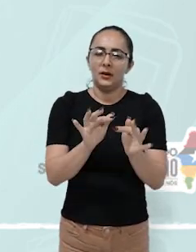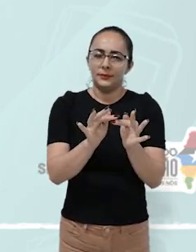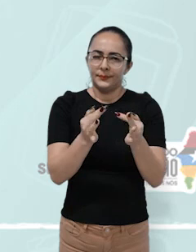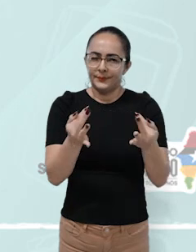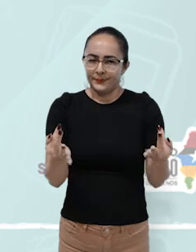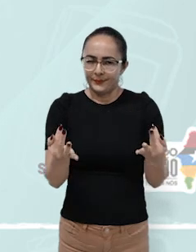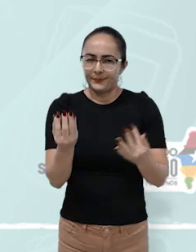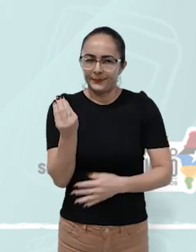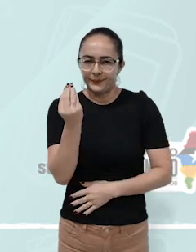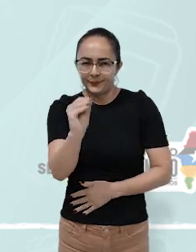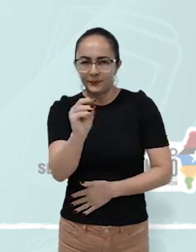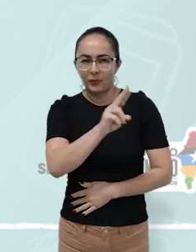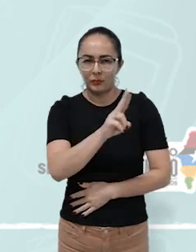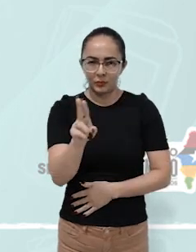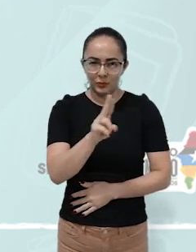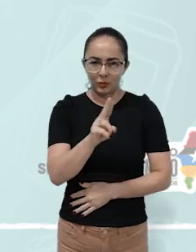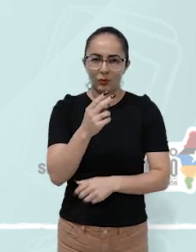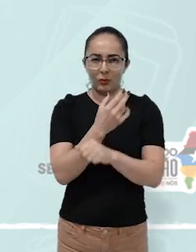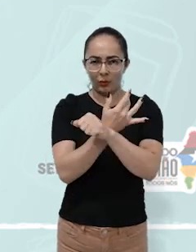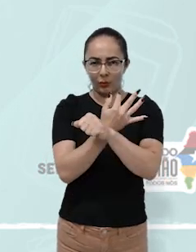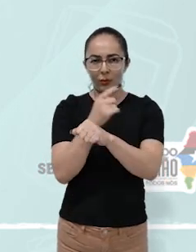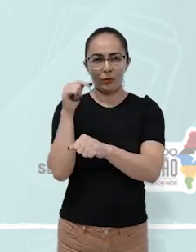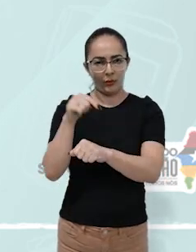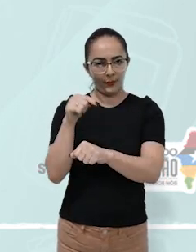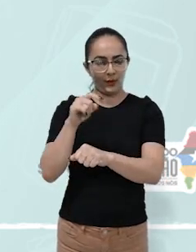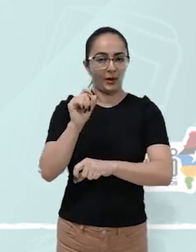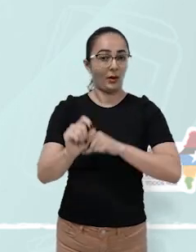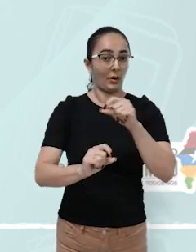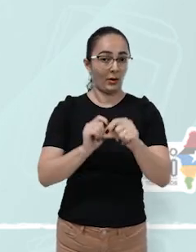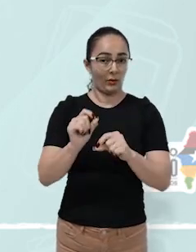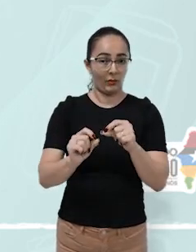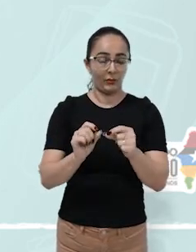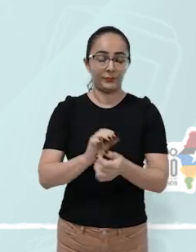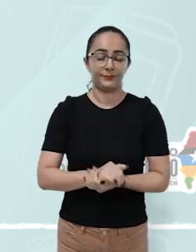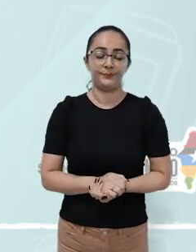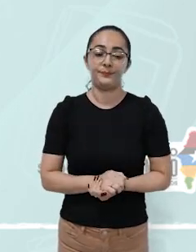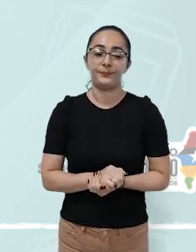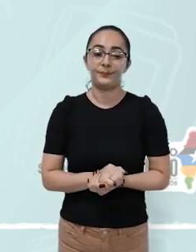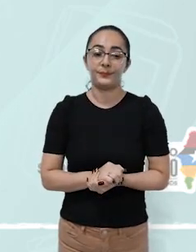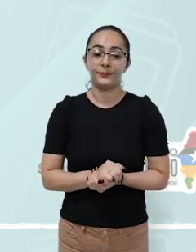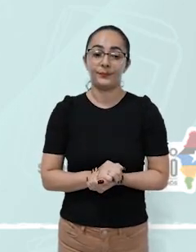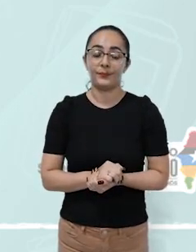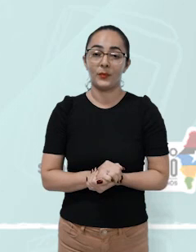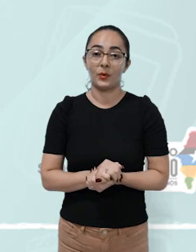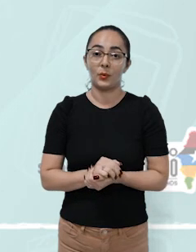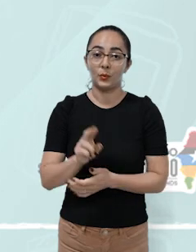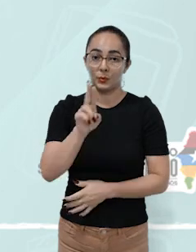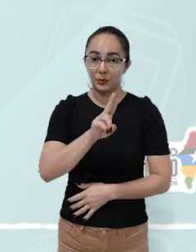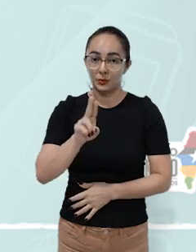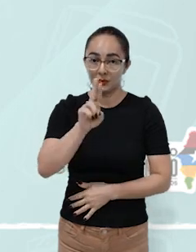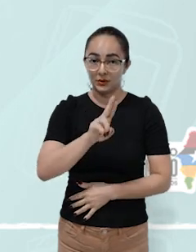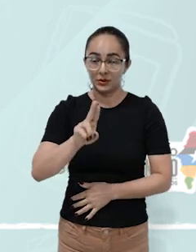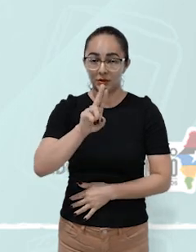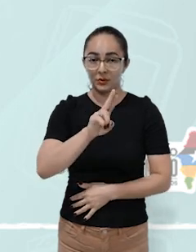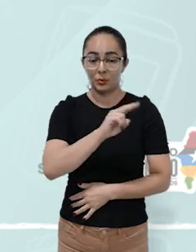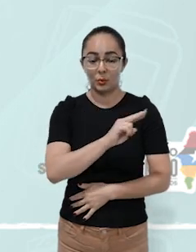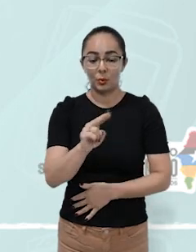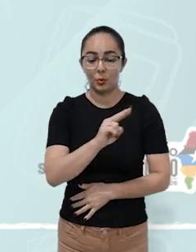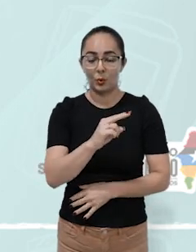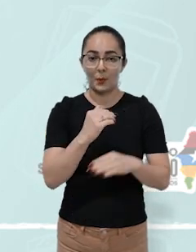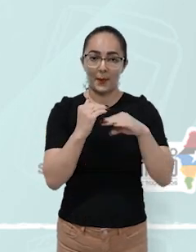dar nome a esses ácidos é a partir do nome e da fórmula dos ácidos padrão de cada